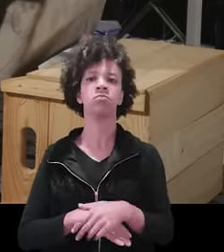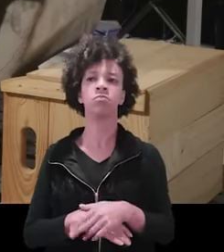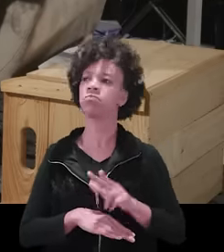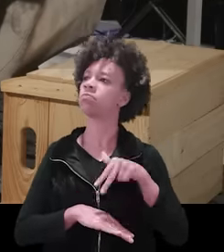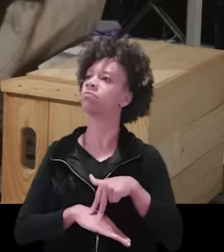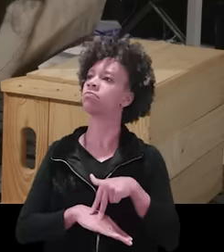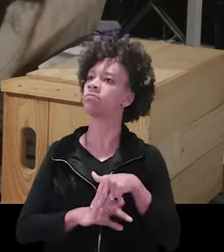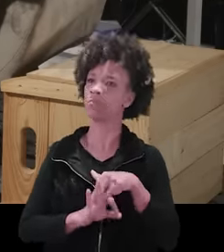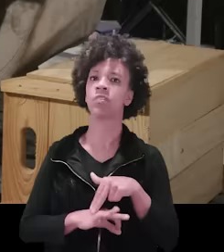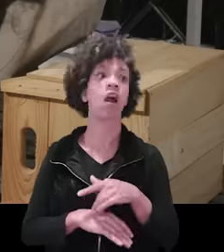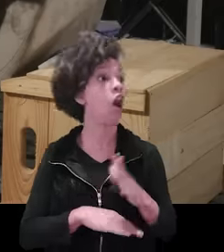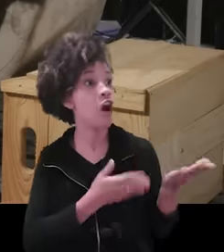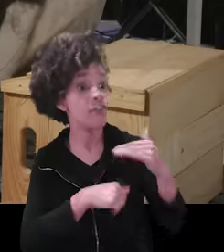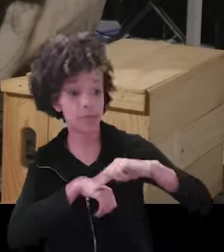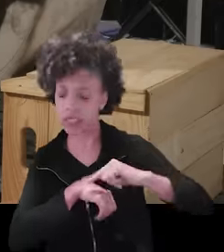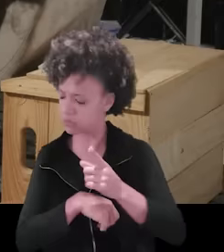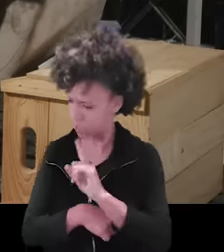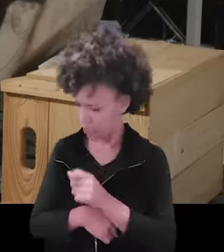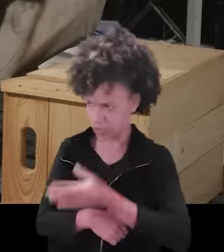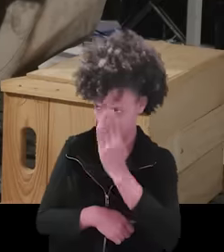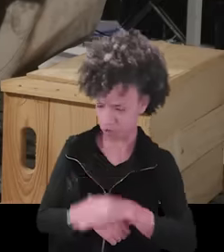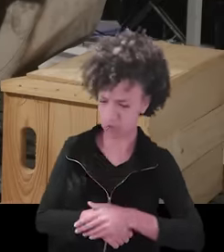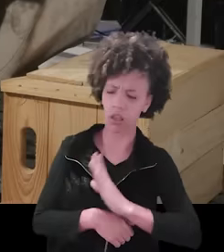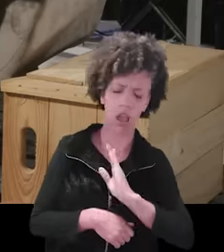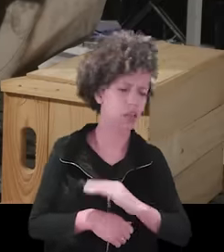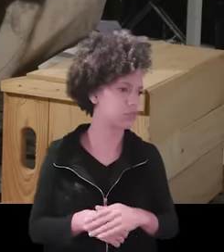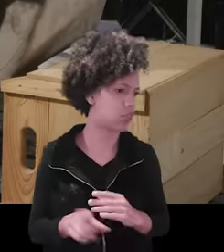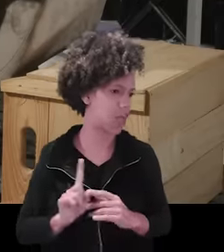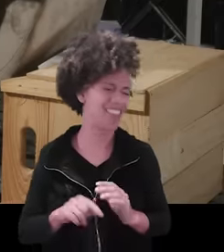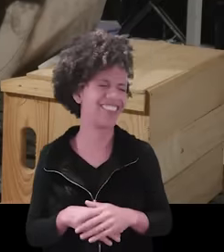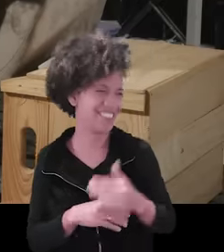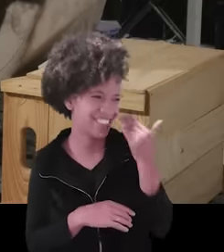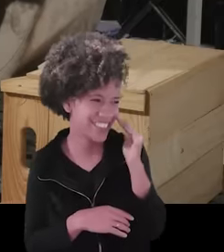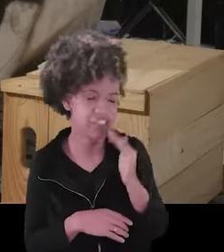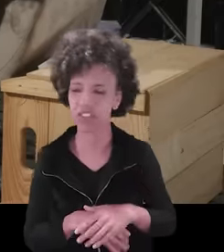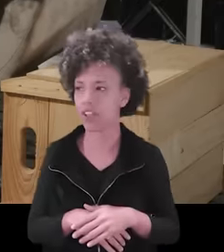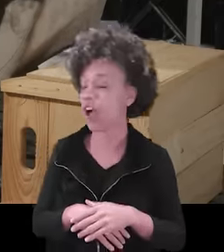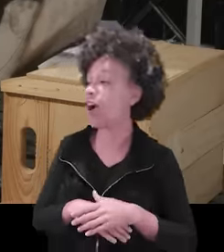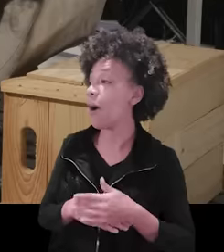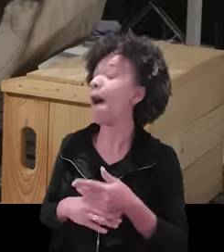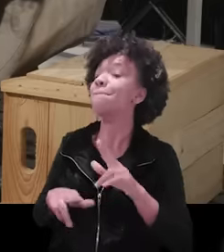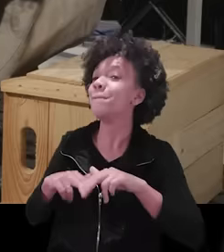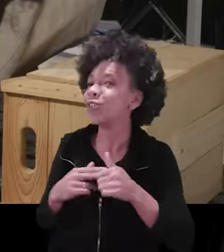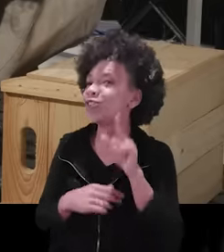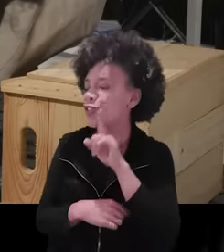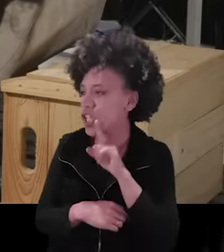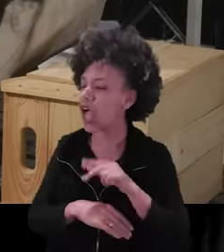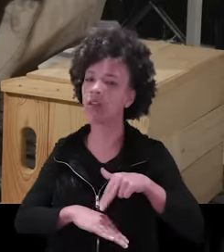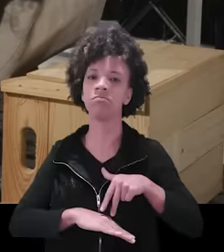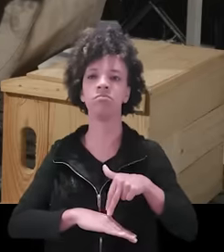Eh o meu Face o brasileiro aí eu vou mandar as queixas não deixa lá bacana andando na rua tá ligado eu vou andar simples sul